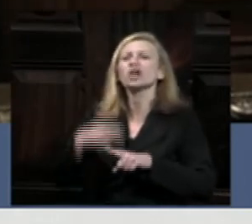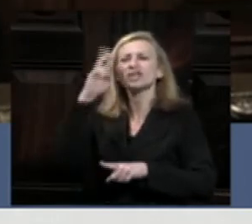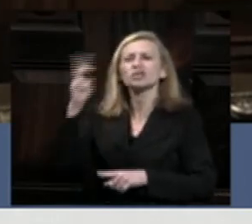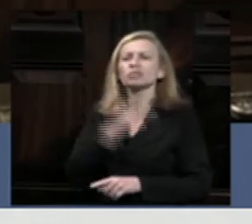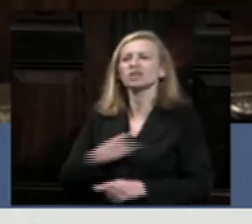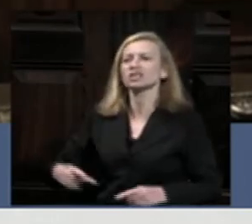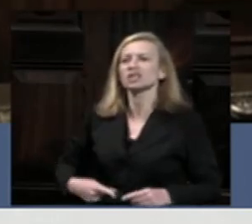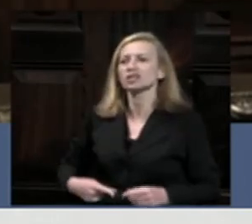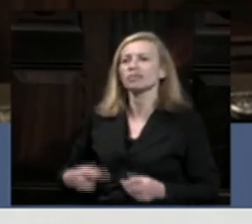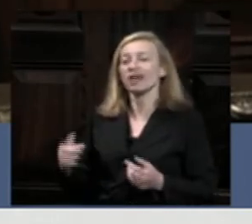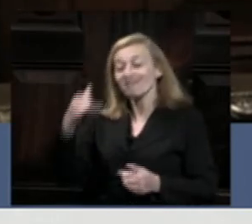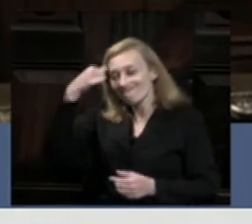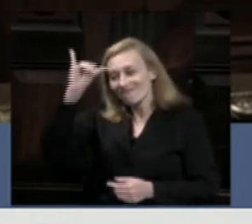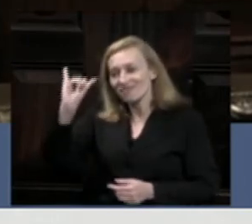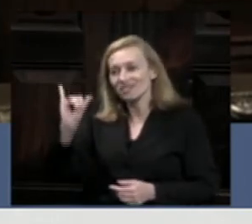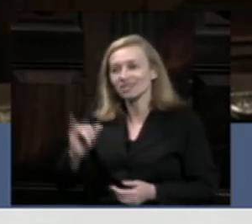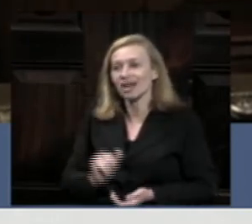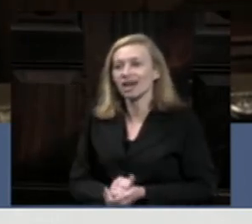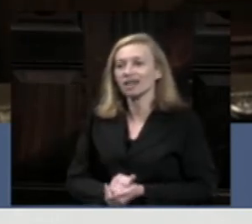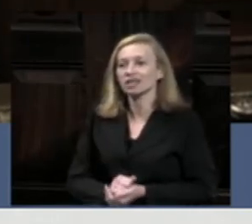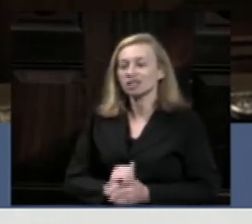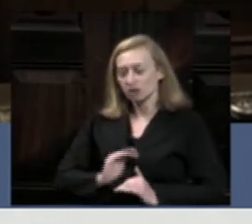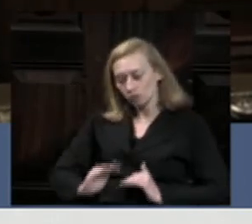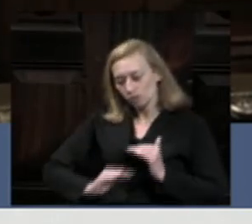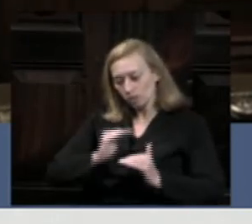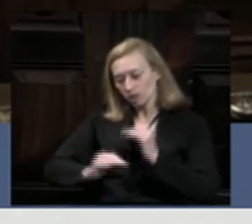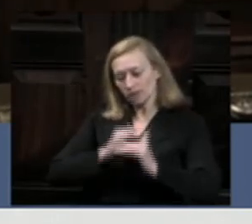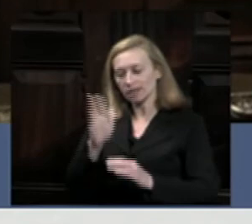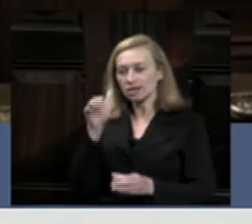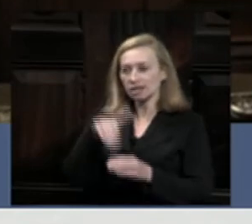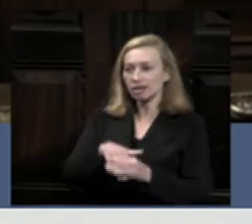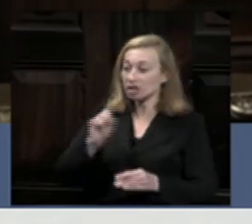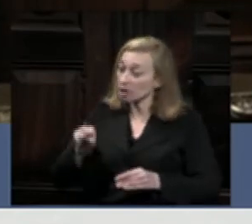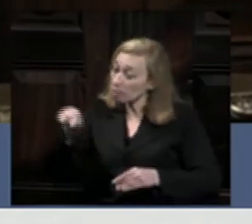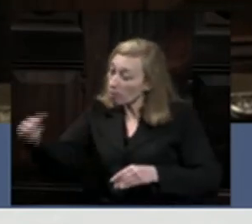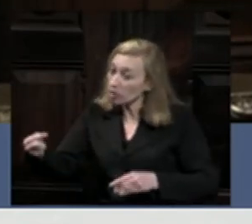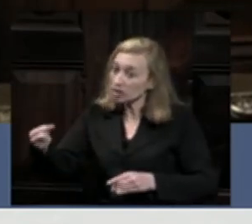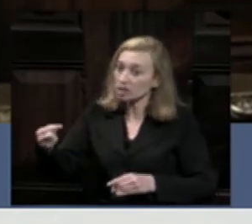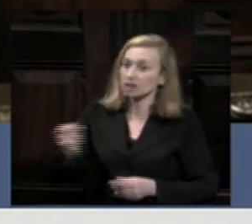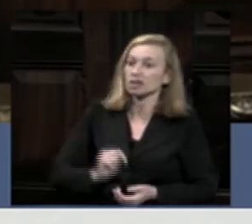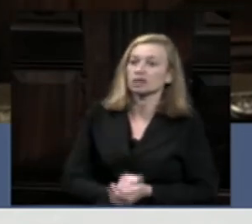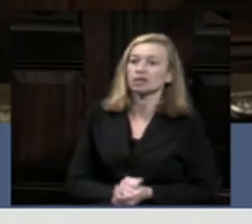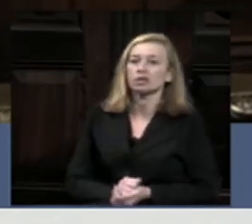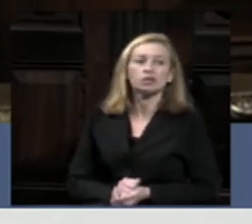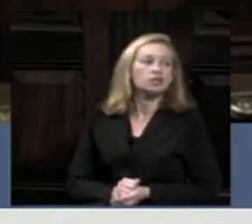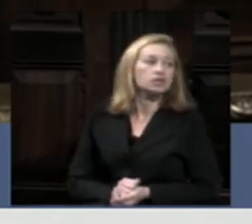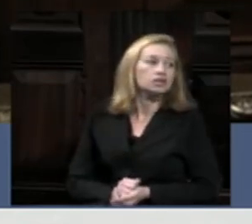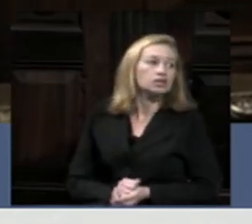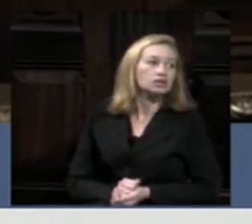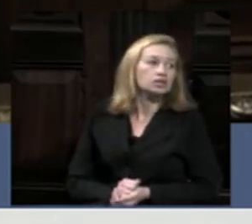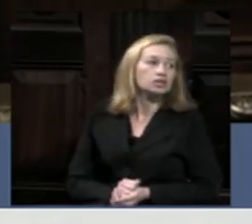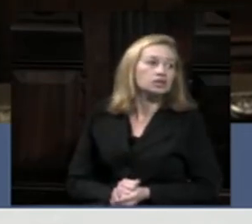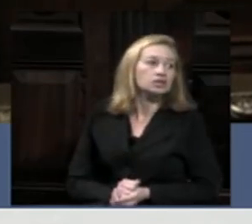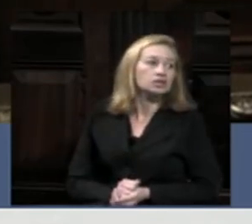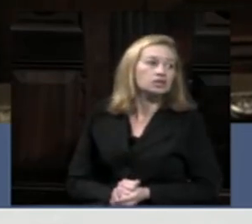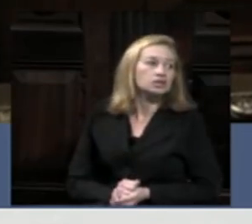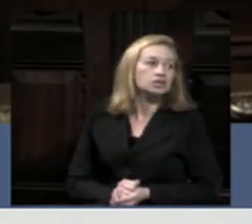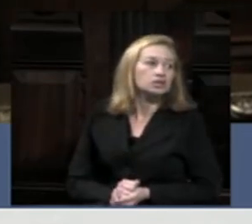para evitar que no processo eleitoral e após ele, não sejam